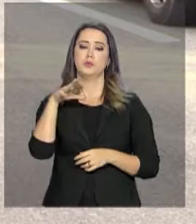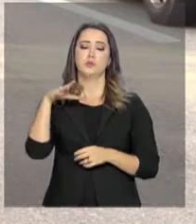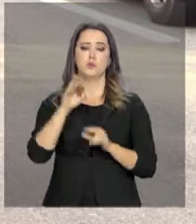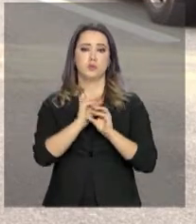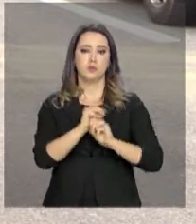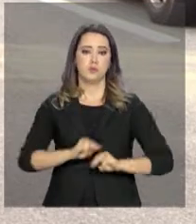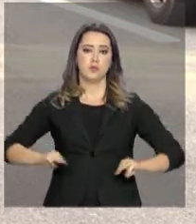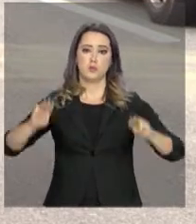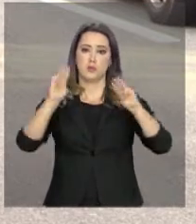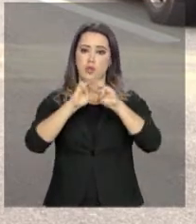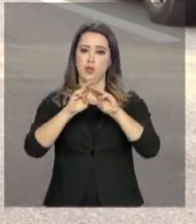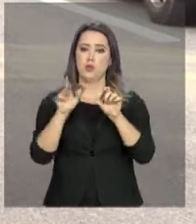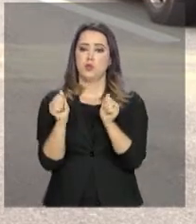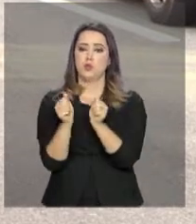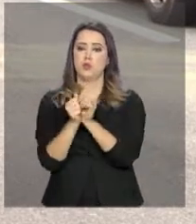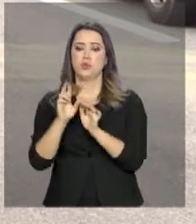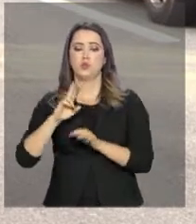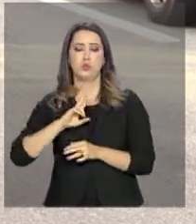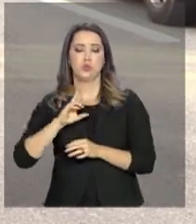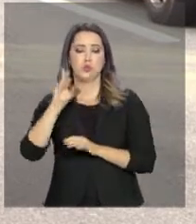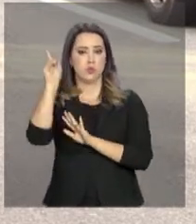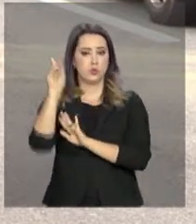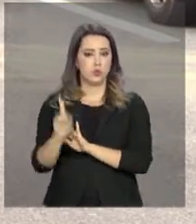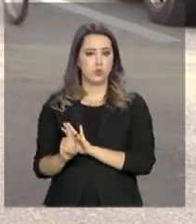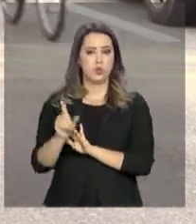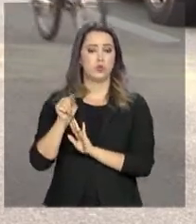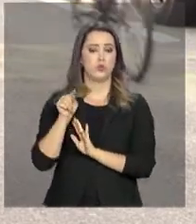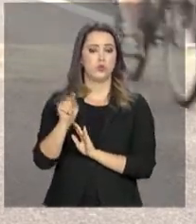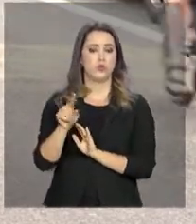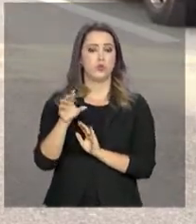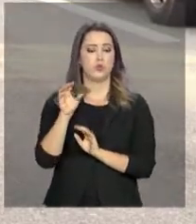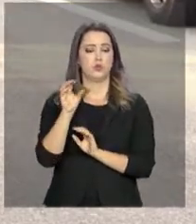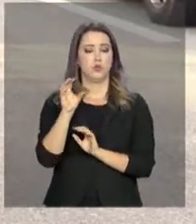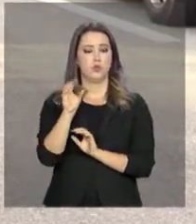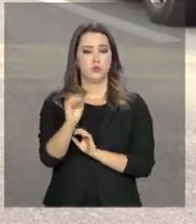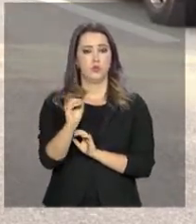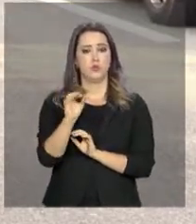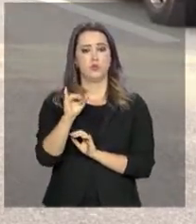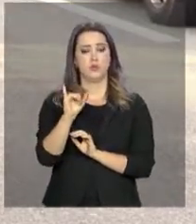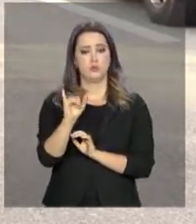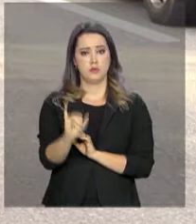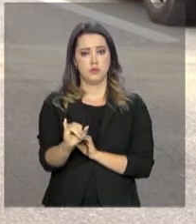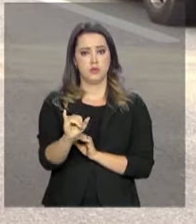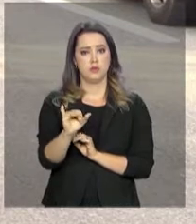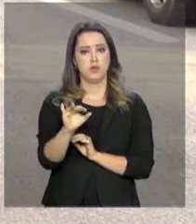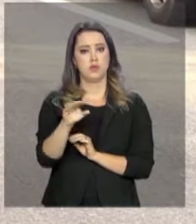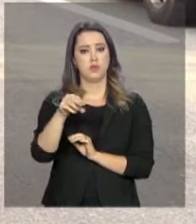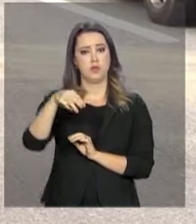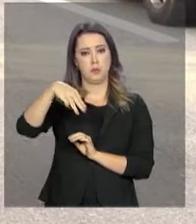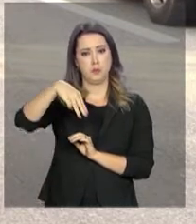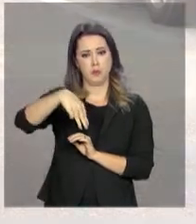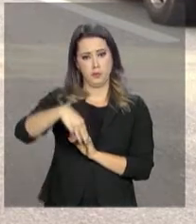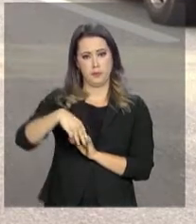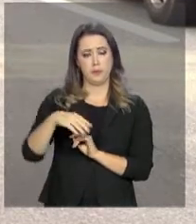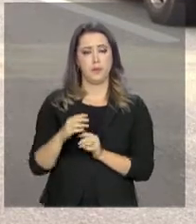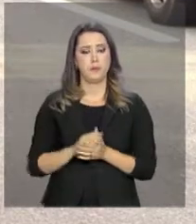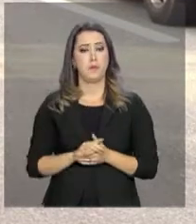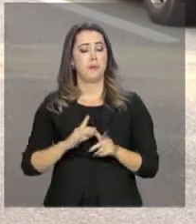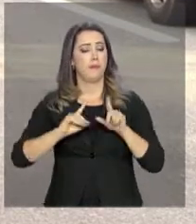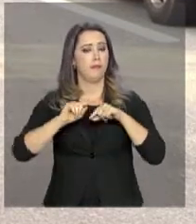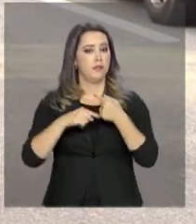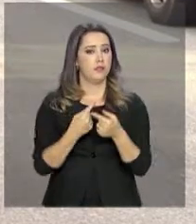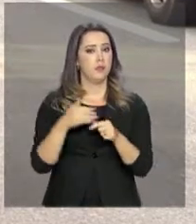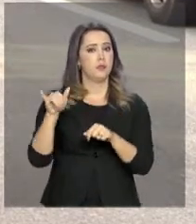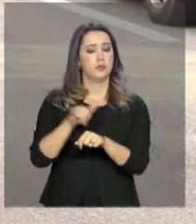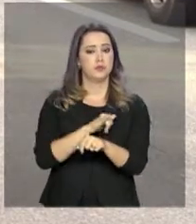e com o diretor do escritório em nova york na organização internacional para as imigrações depois de